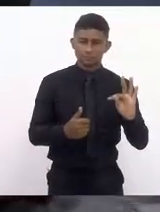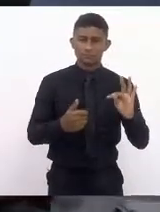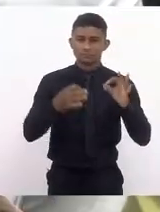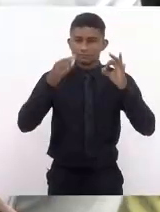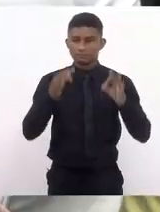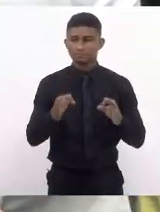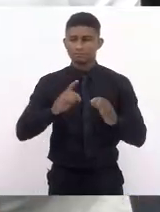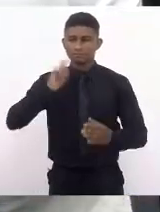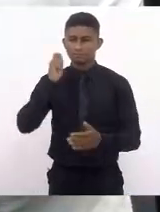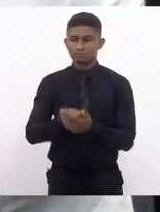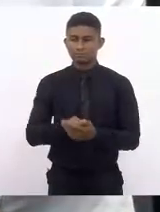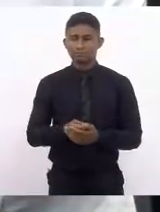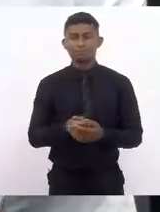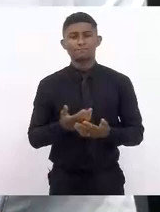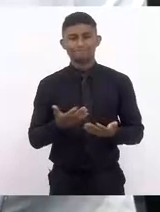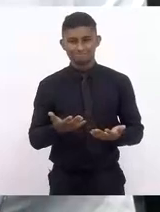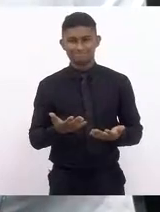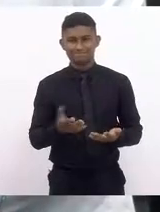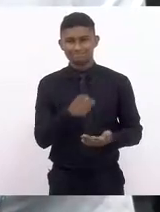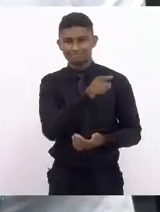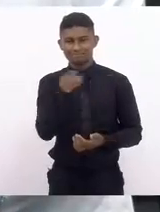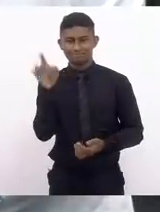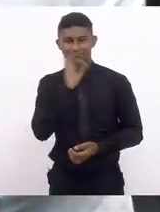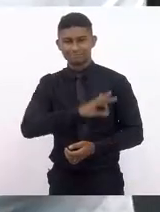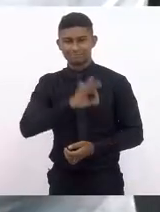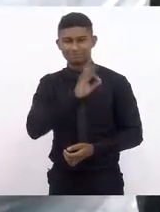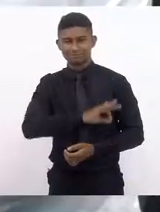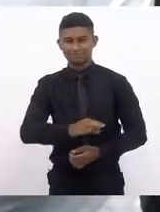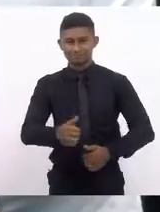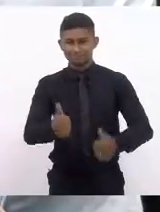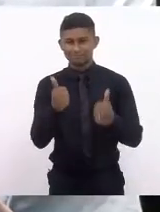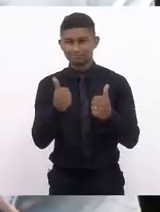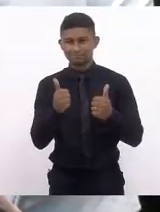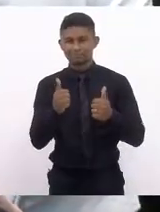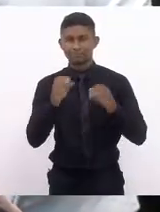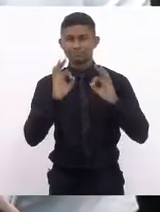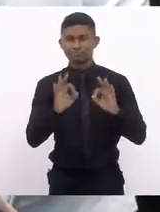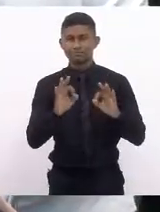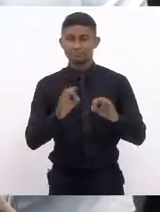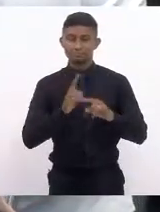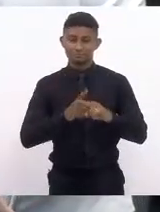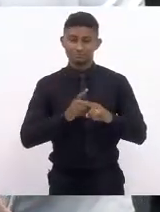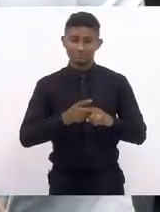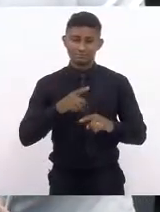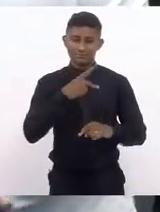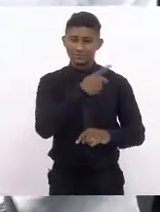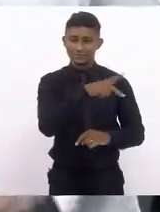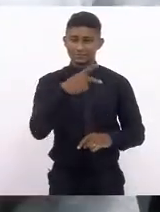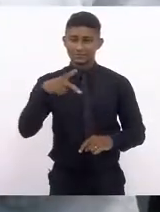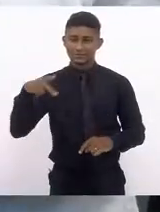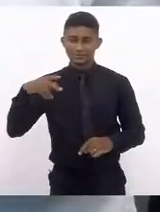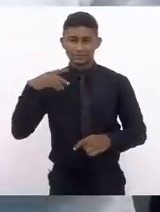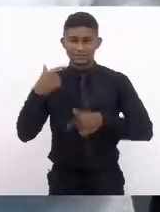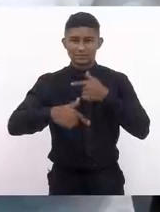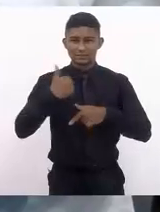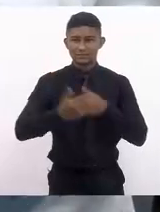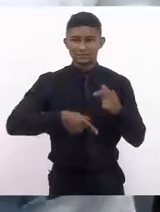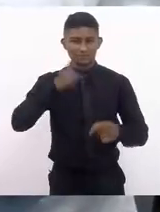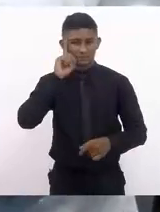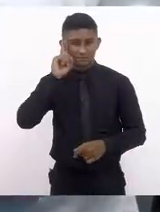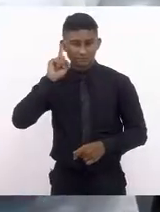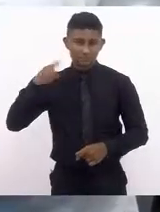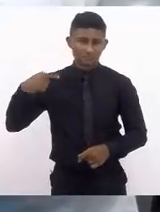linda quem tá na ponta a remuneração que o desgaste do trabalho do dia a dia do militar policial militar